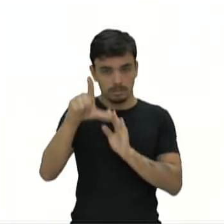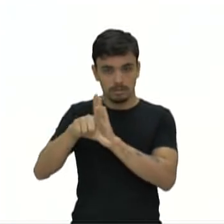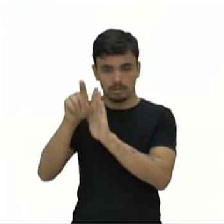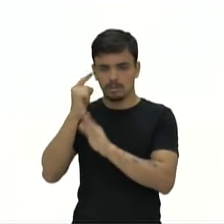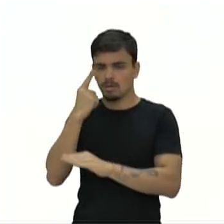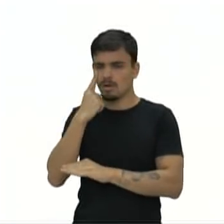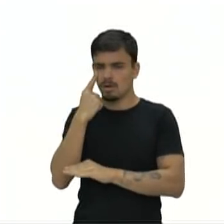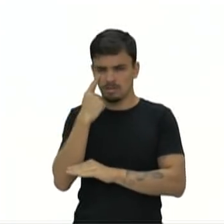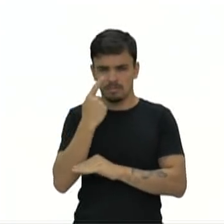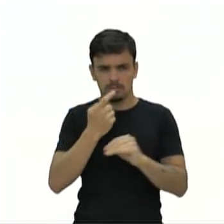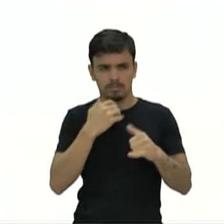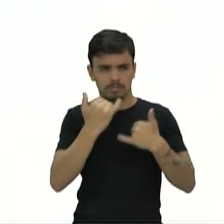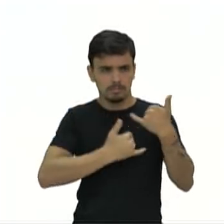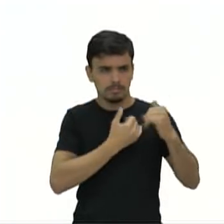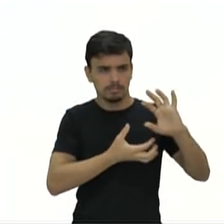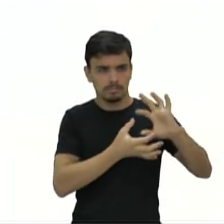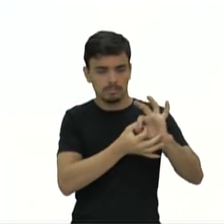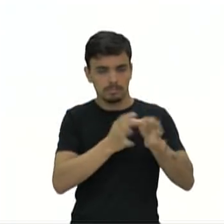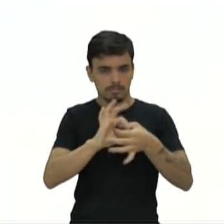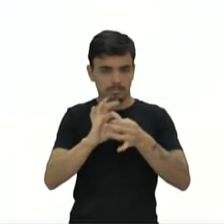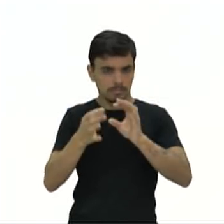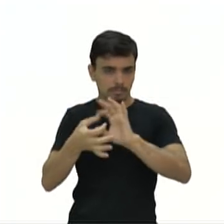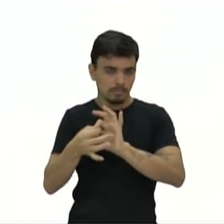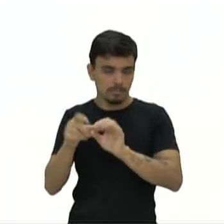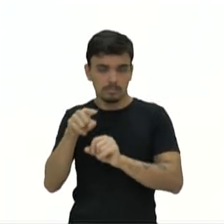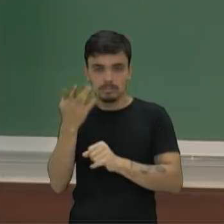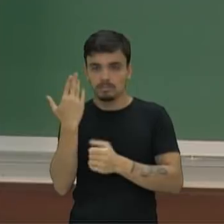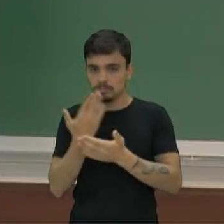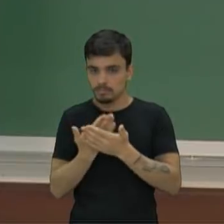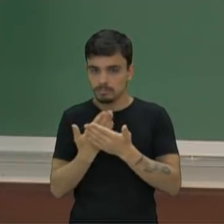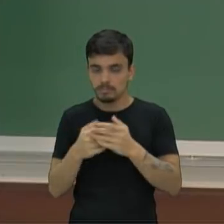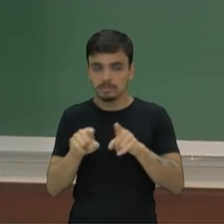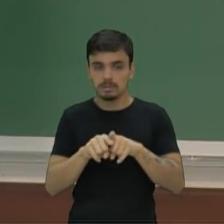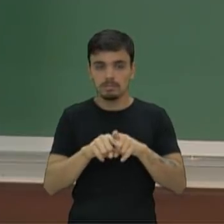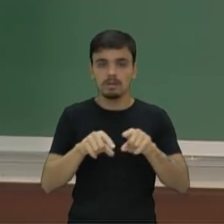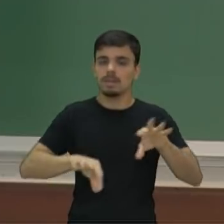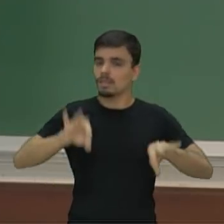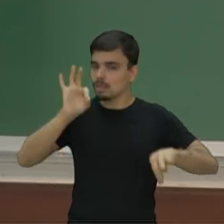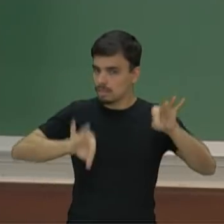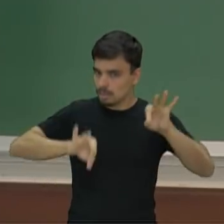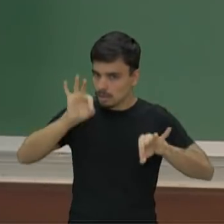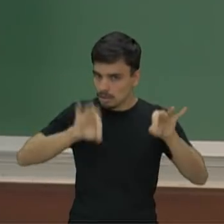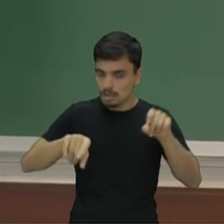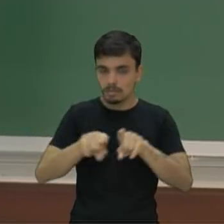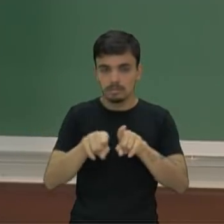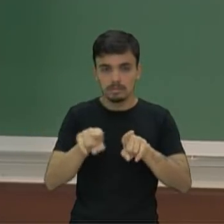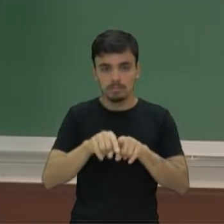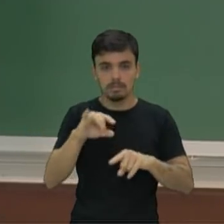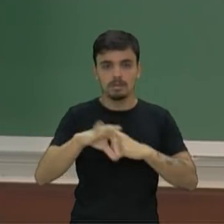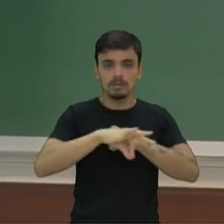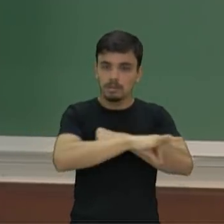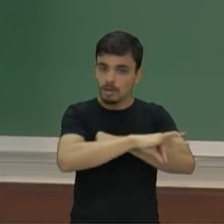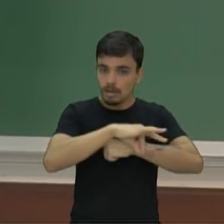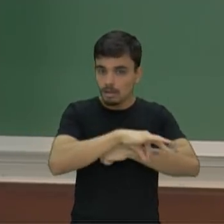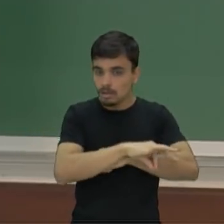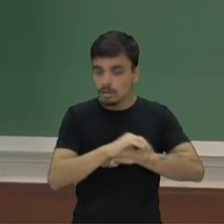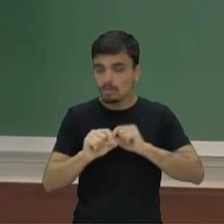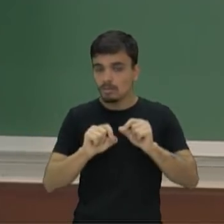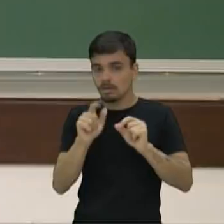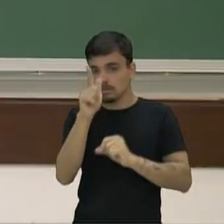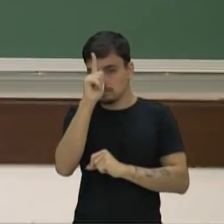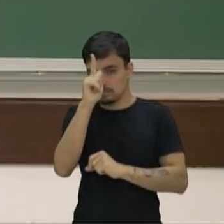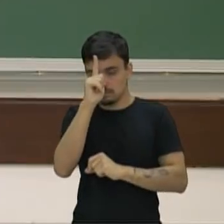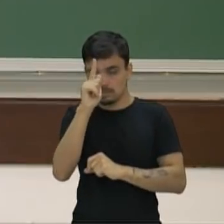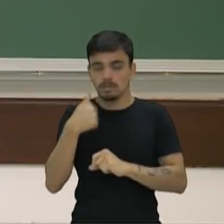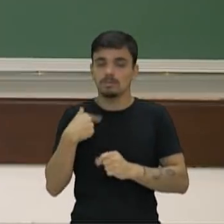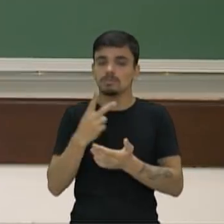Jogos Olímpicos aí. Vocês viram na aula passada a história da maratona, inclusive. Teatro na Grécia Antiga e Arquitetura Grega. A gente sempre